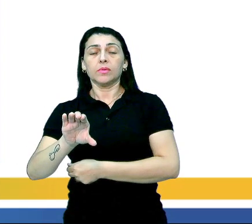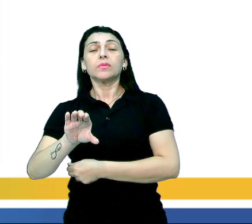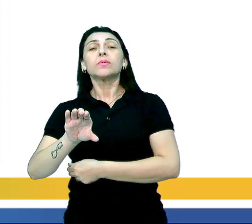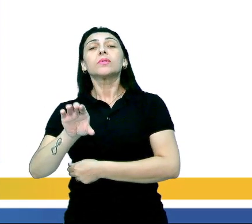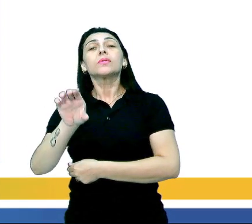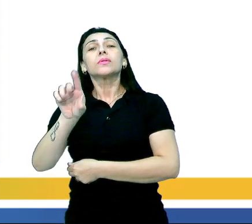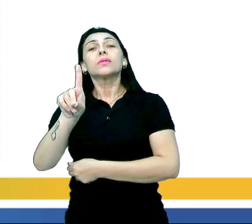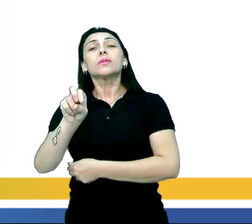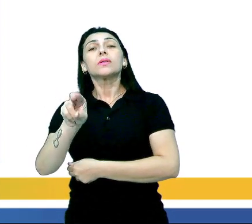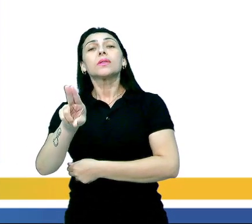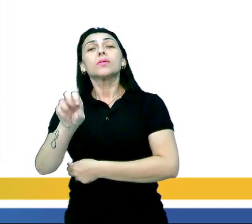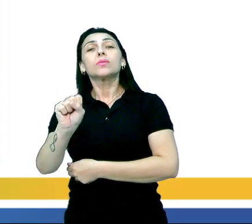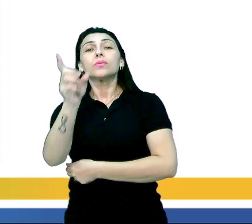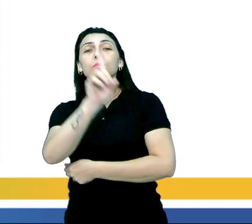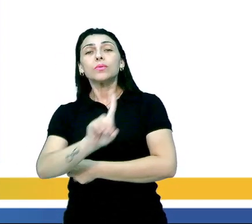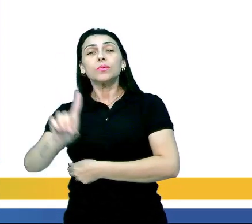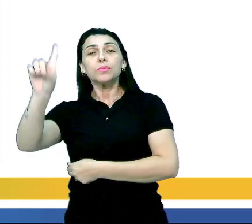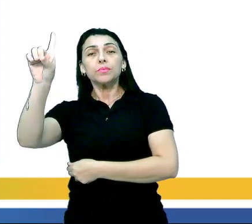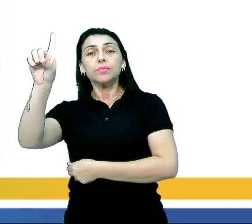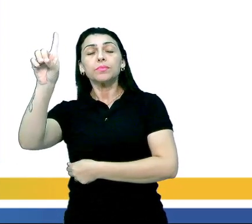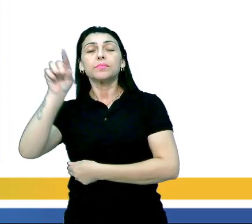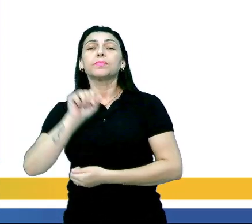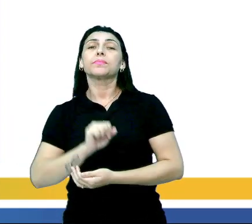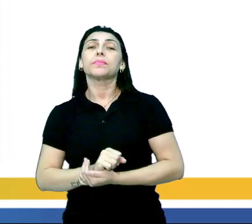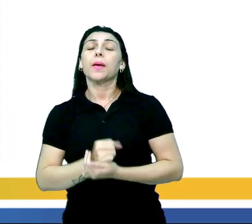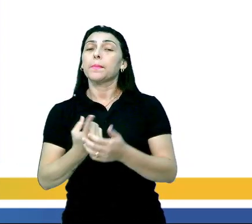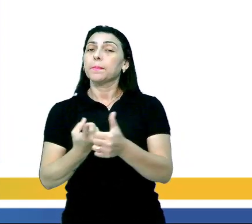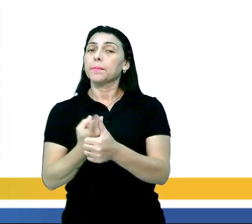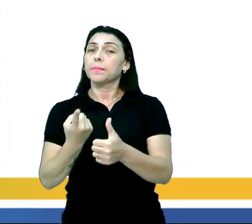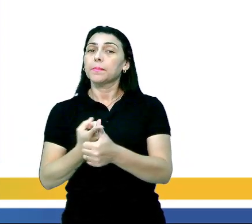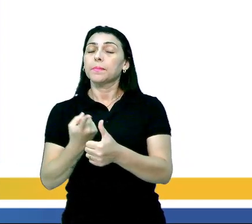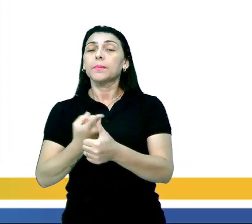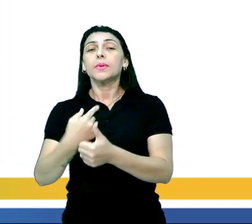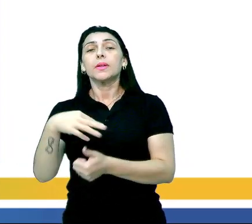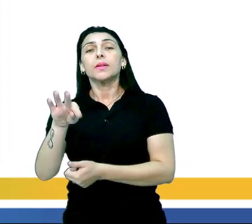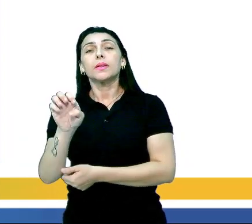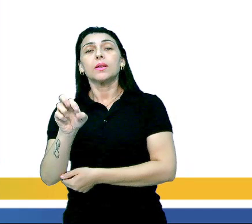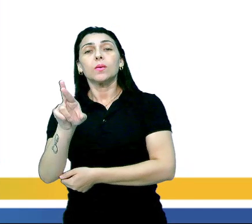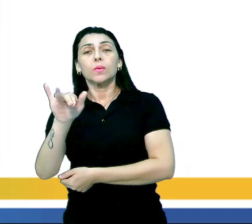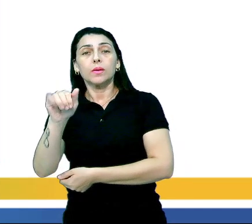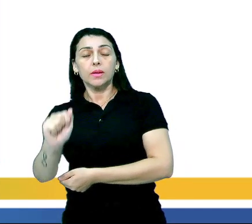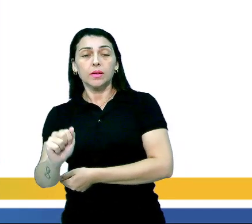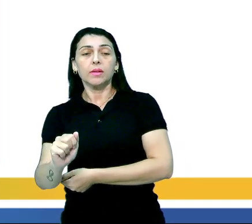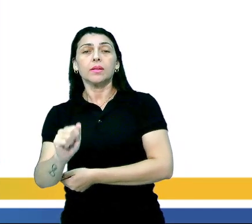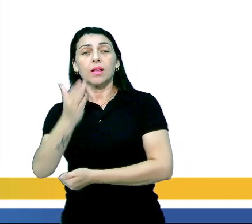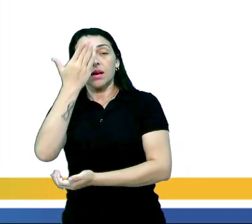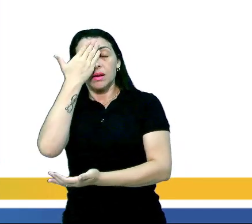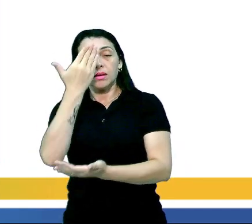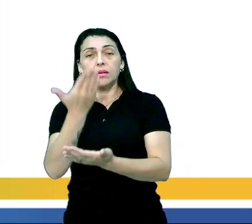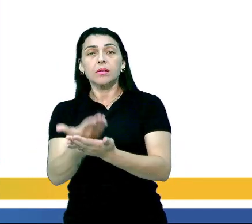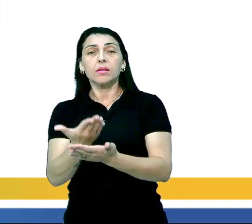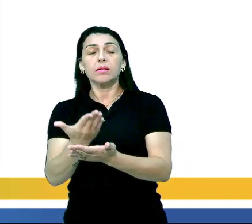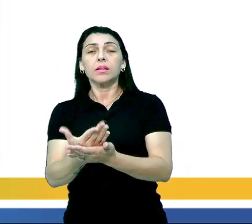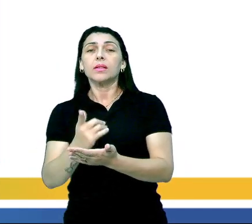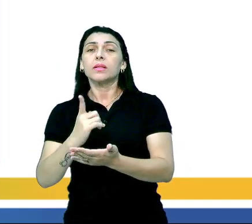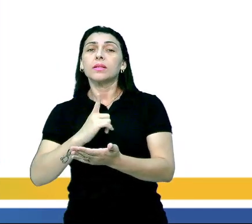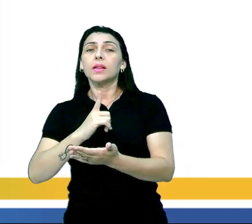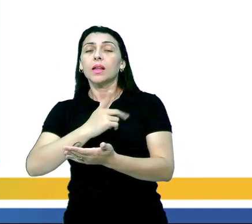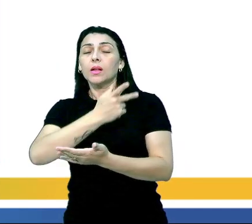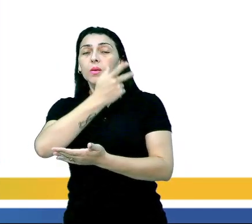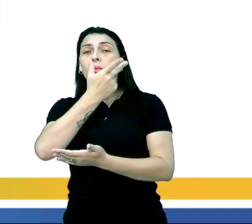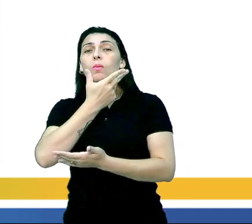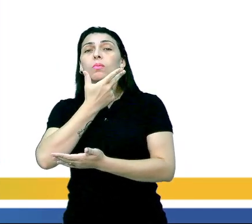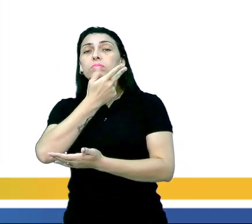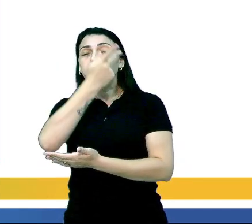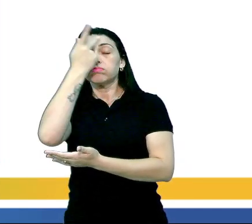nós chamamos Deus. Então essa é a primeira teoria. Essa crença de que há um ser supremo